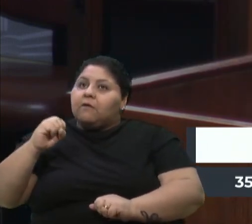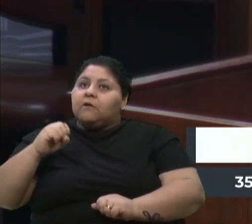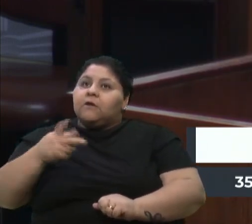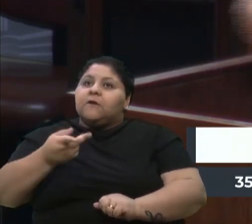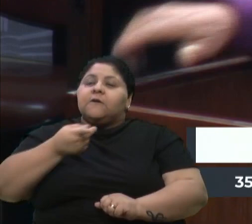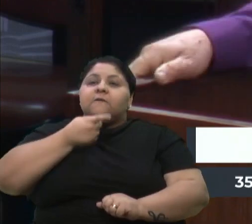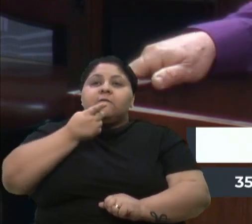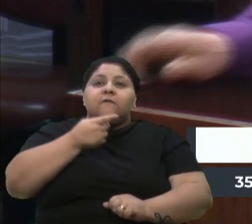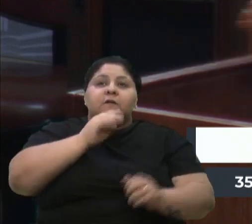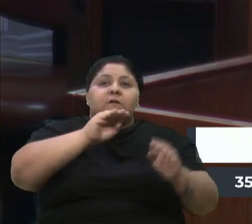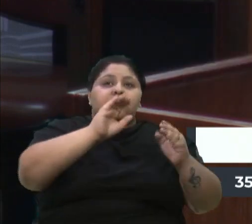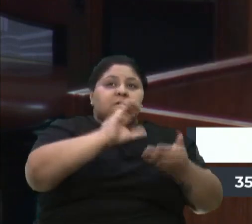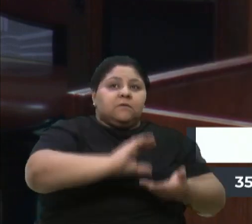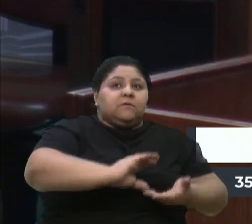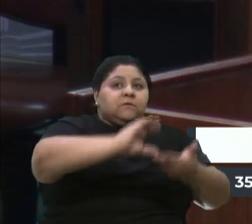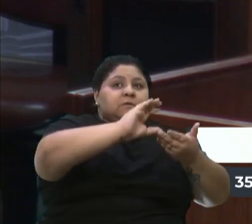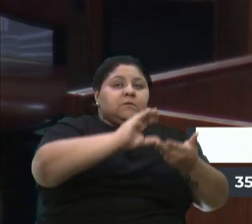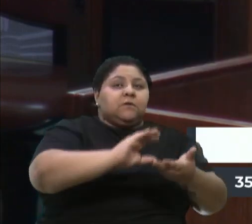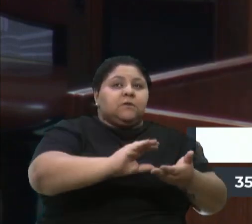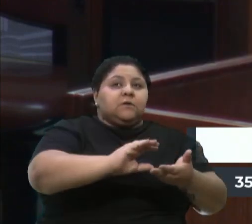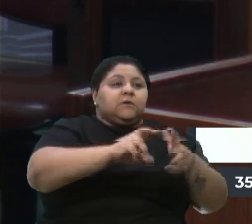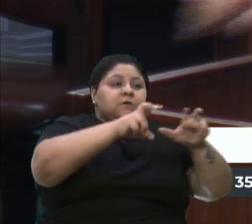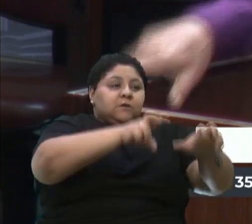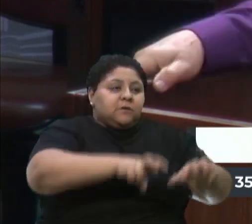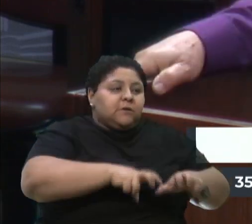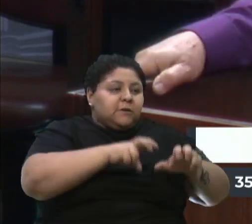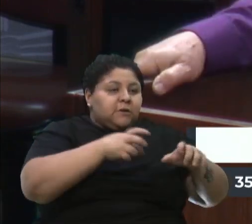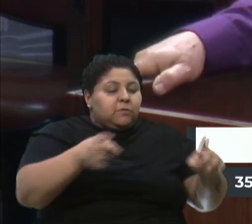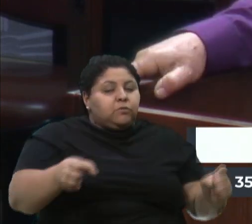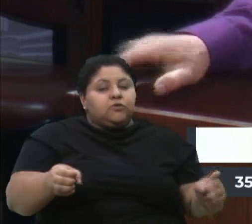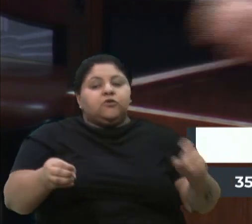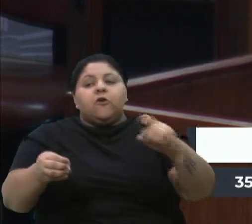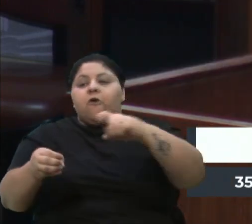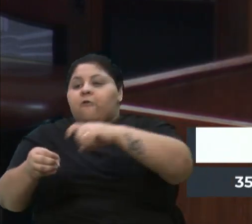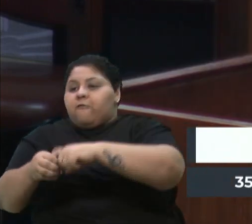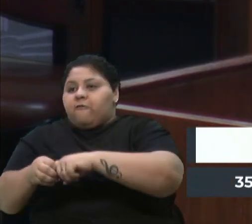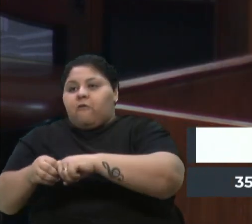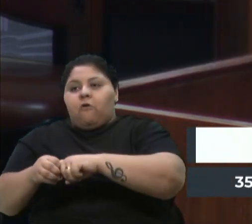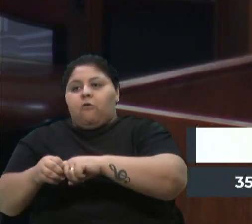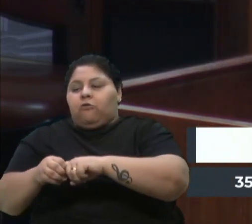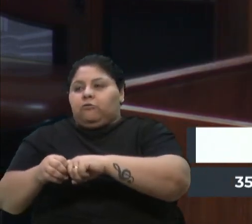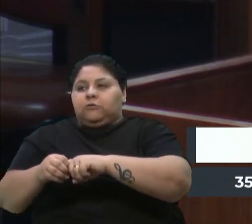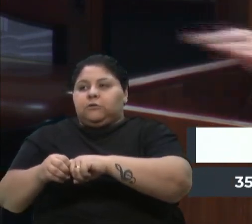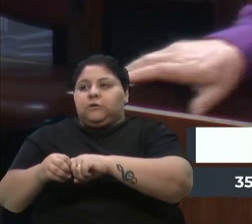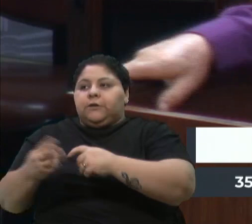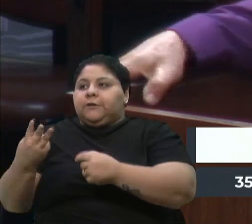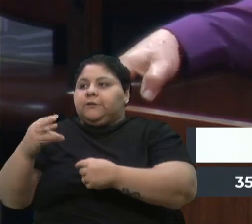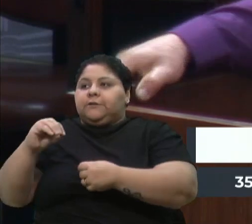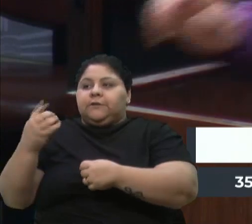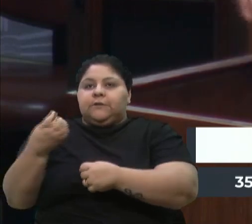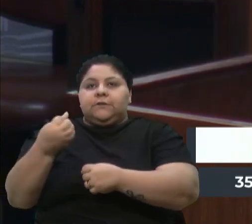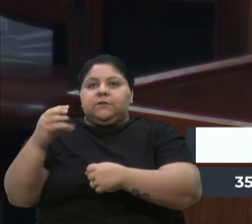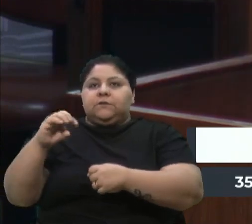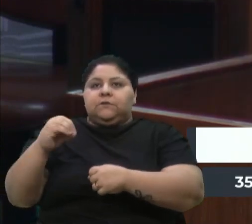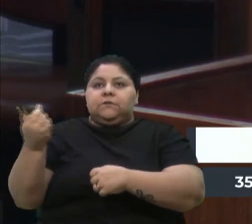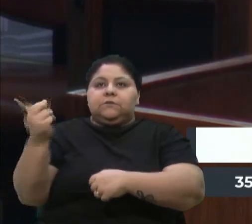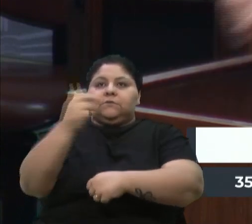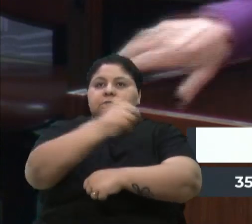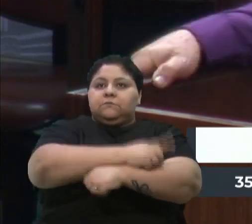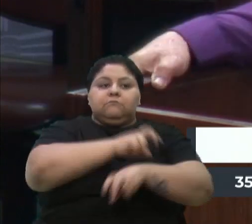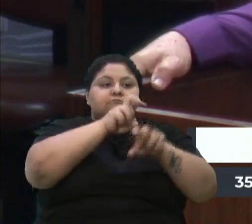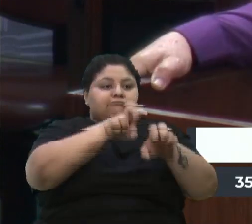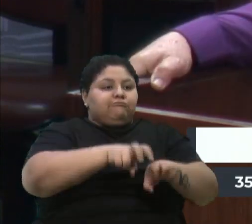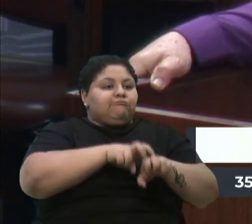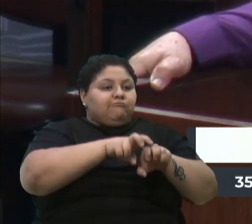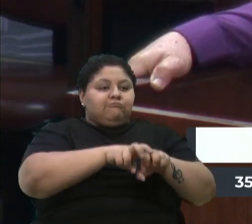Conselho, volta para as comissões 30 a 60 dias. E aí os agricultores deixam de ser atendidos no momento